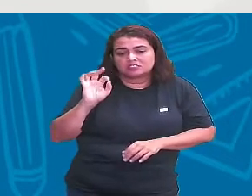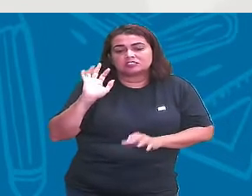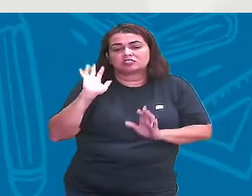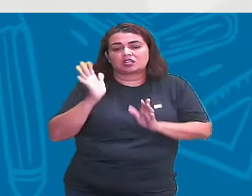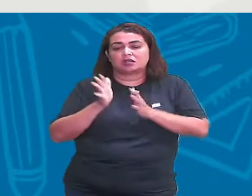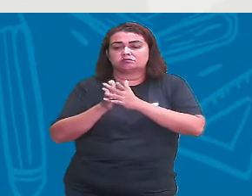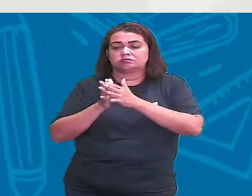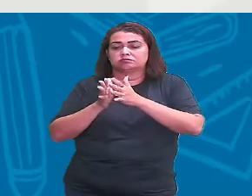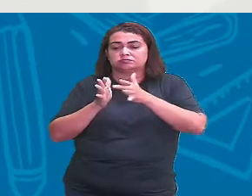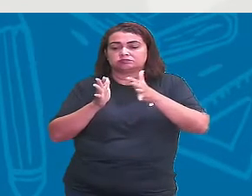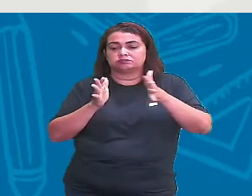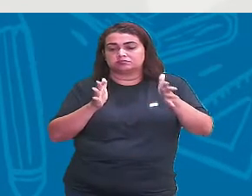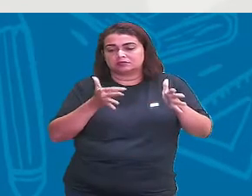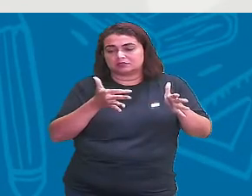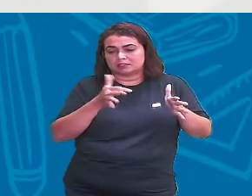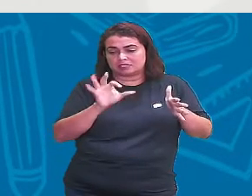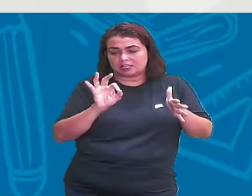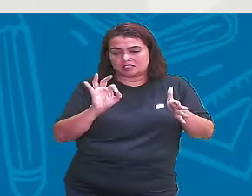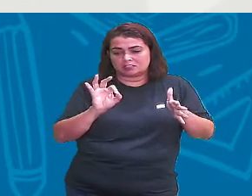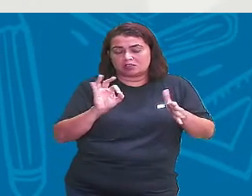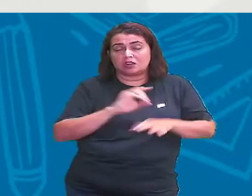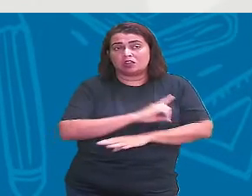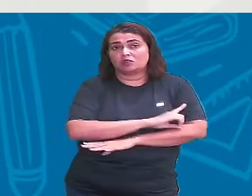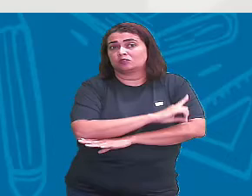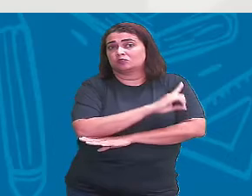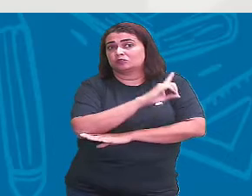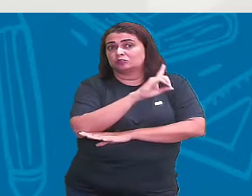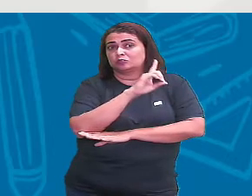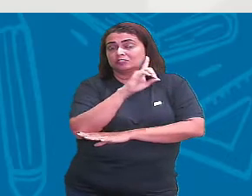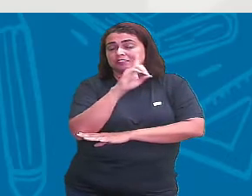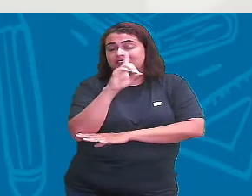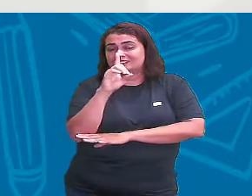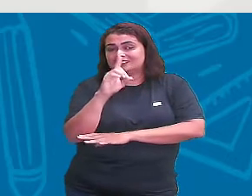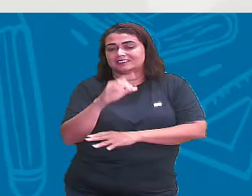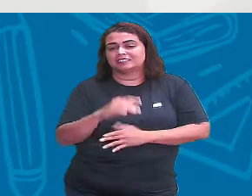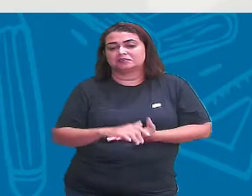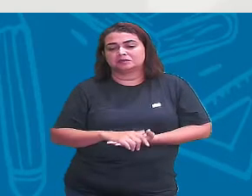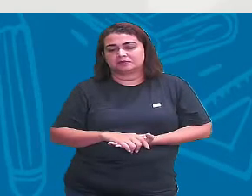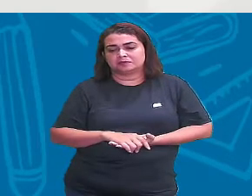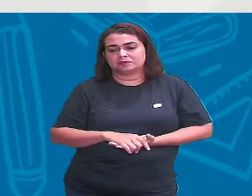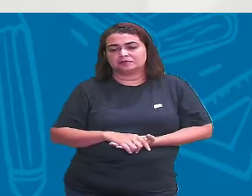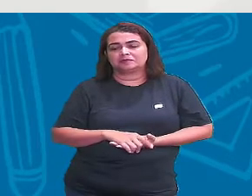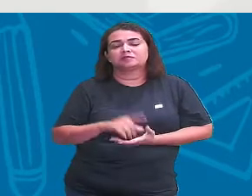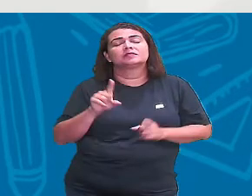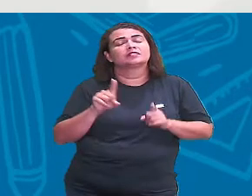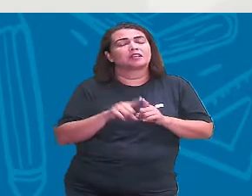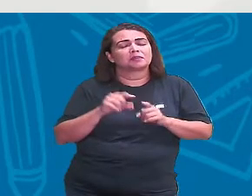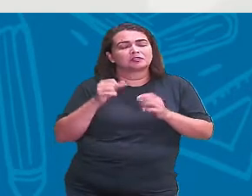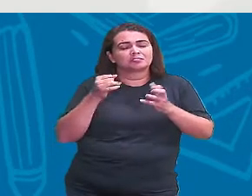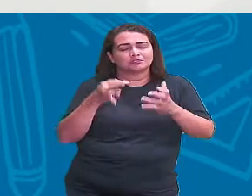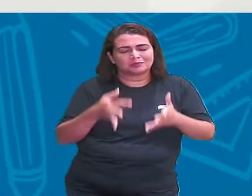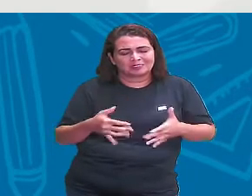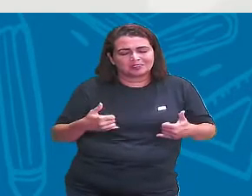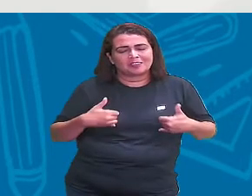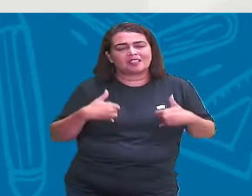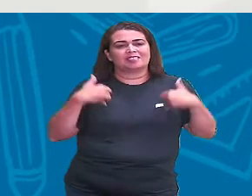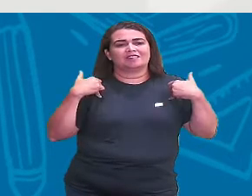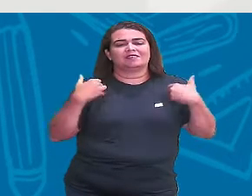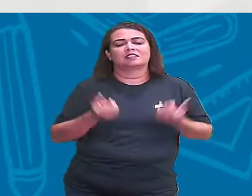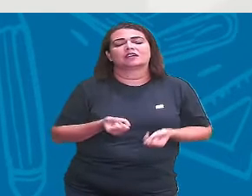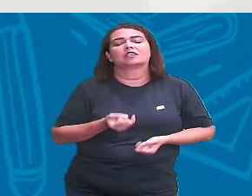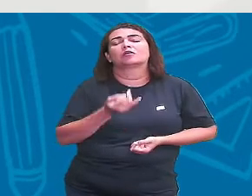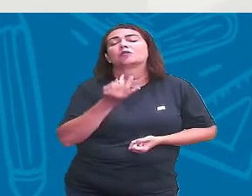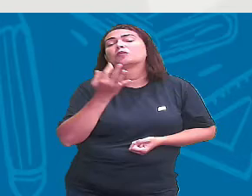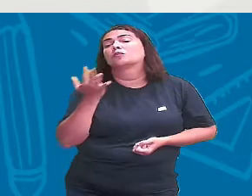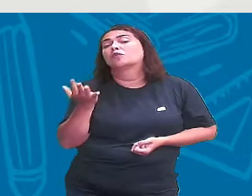10 horas daquele dia, entendeu? Contar quantos aniversários você já fez. A tia acabou de dizer esse exemplo. Quando